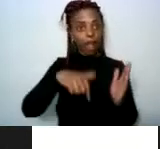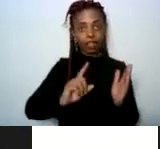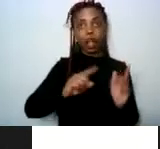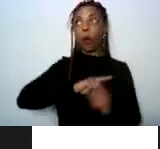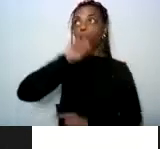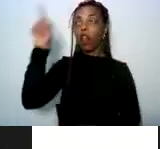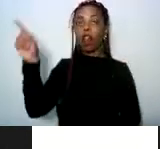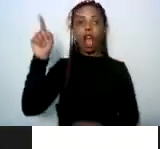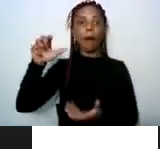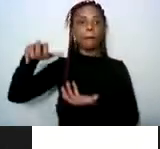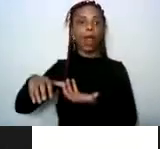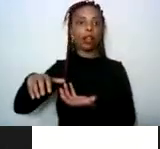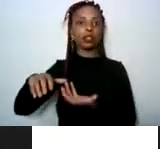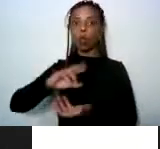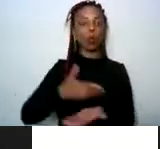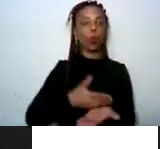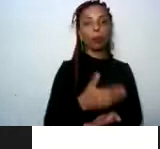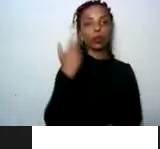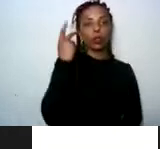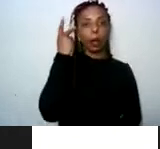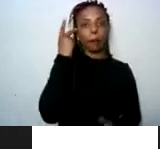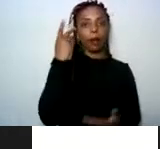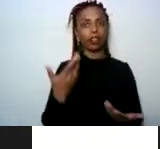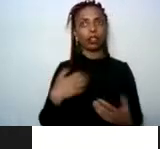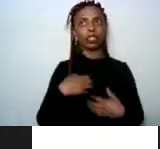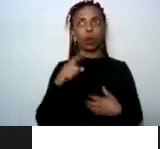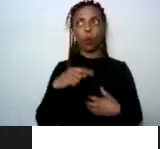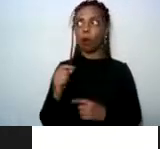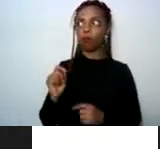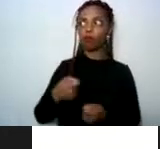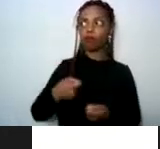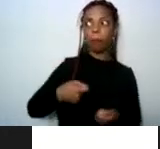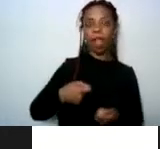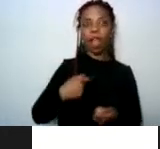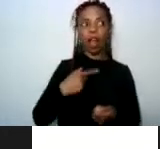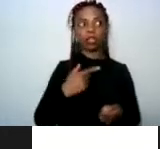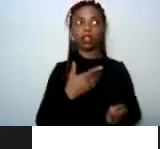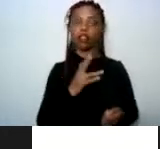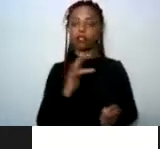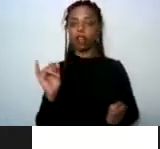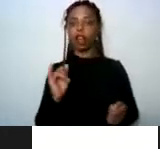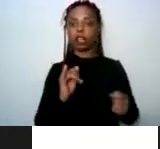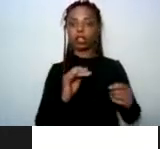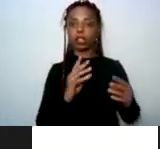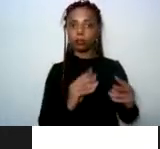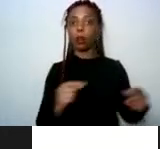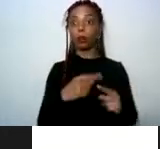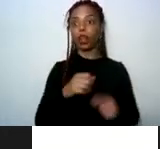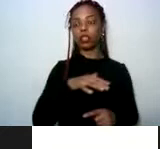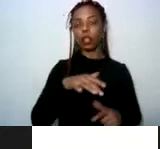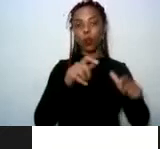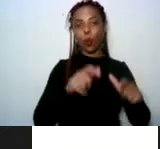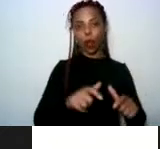São Paulo então de fato sentia-se uma ameaça para com esse bem no sentido em que essa região da república hoje